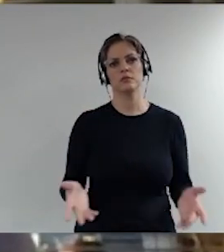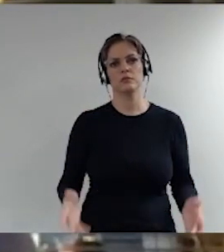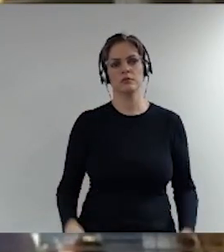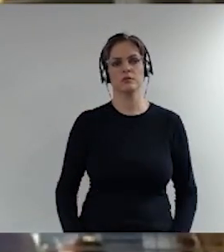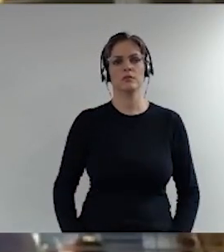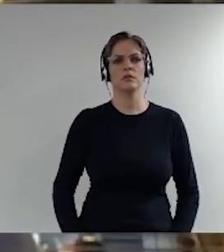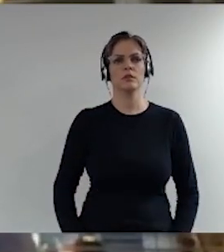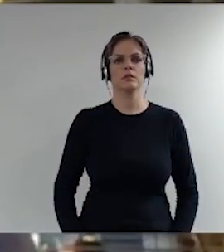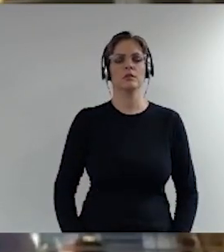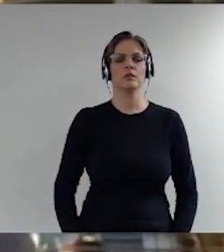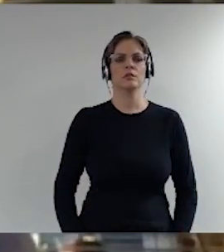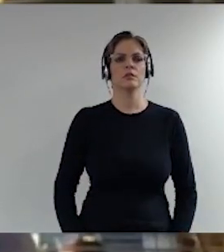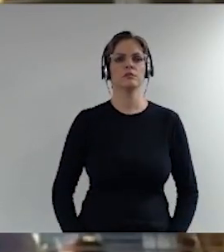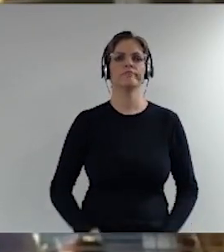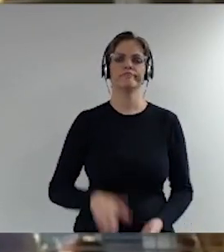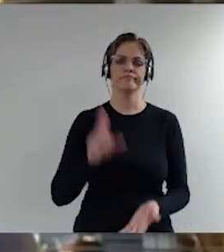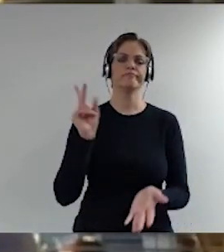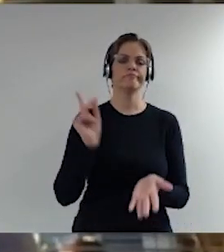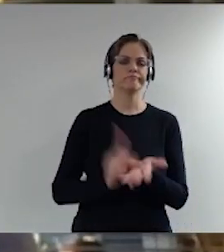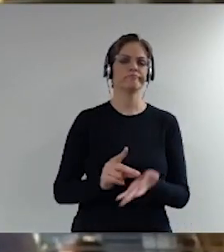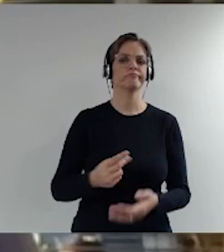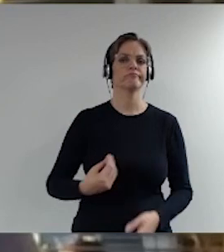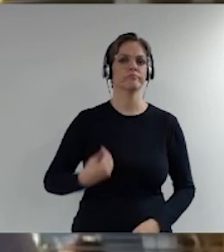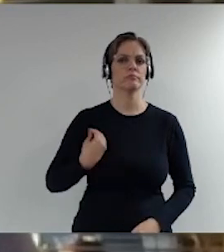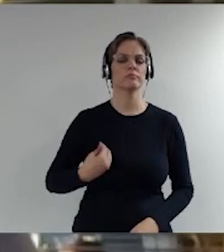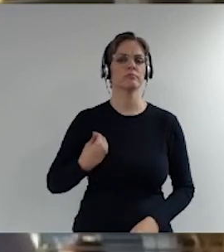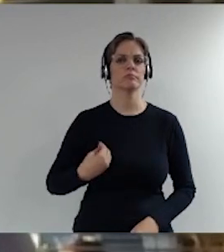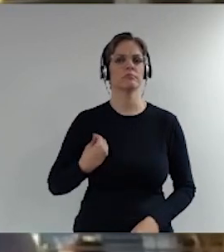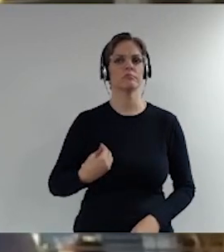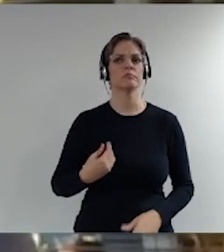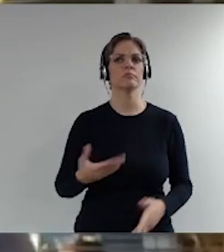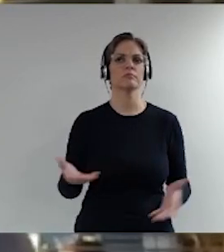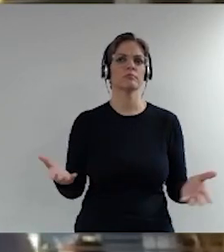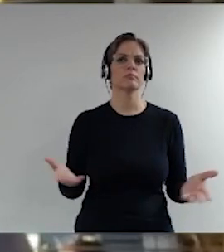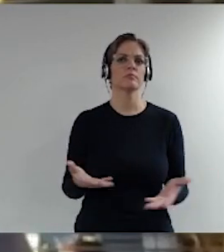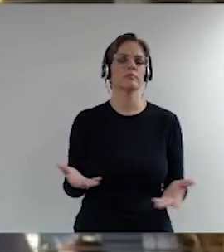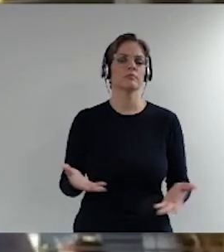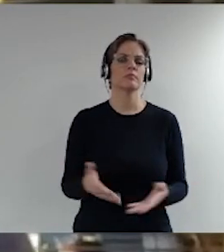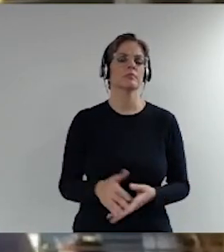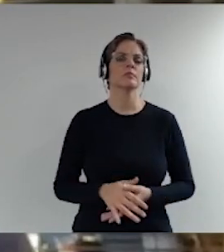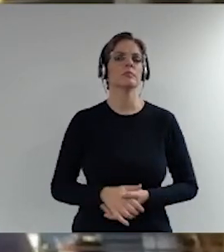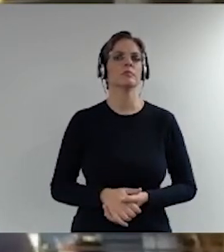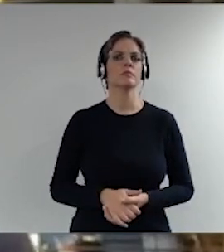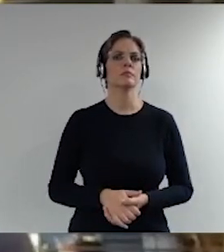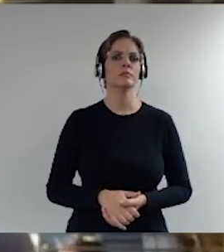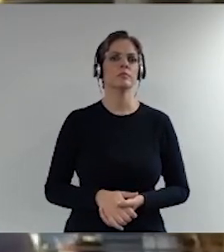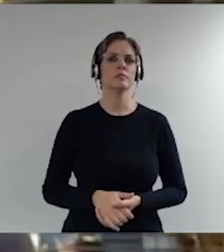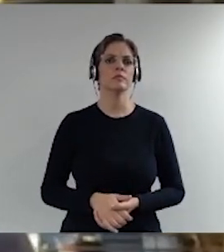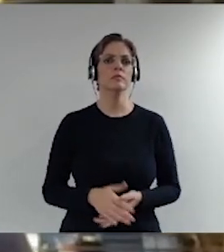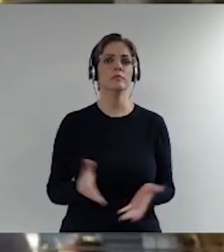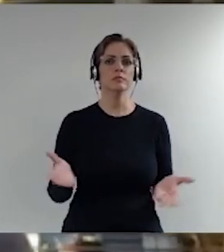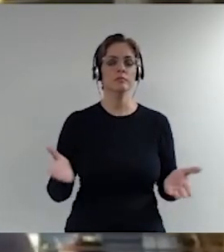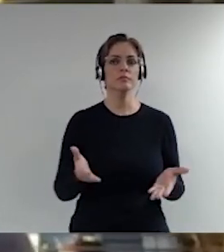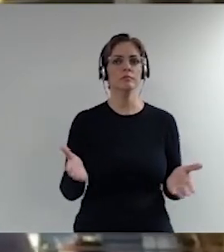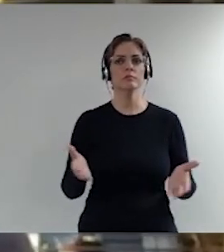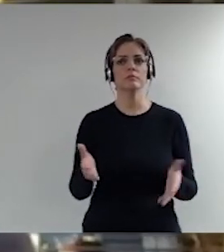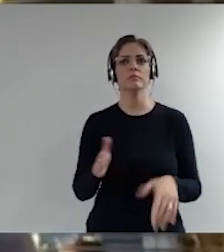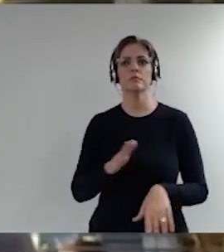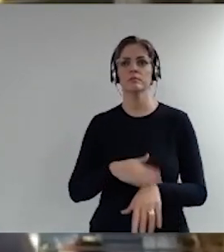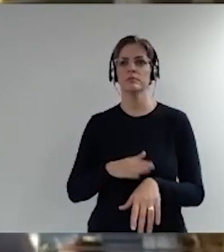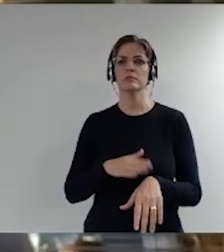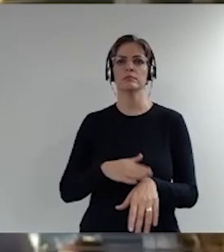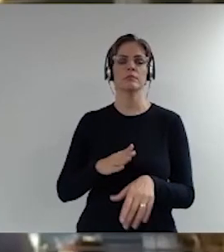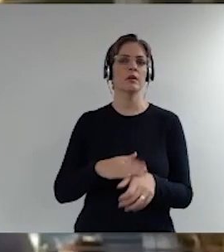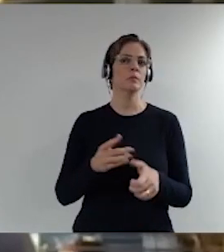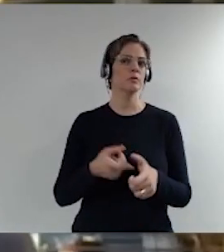Isso é uma realidade cada vez mais presente no Estado, ainda mais se nós falarmos que hoje os prazos estão suspensos